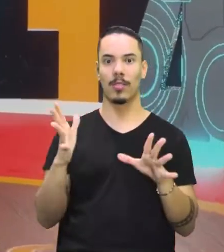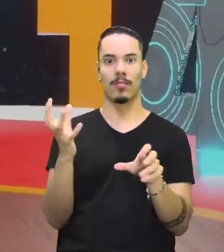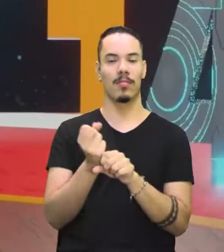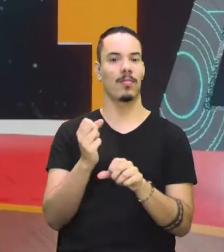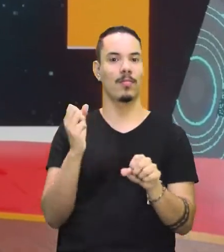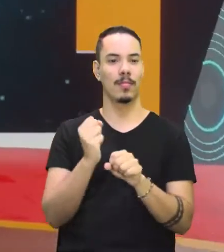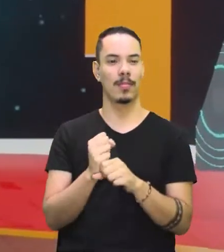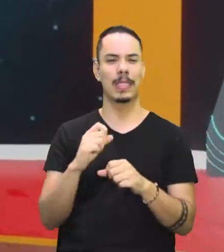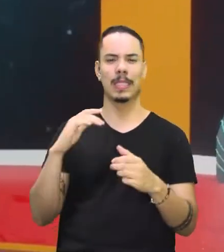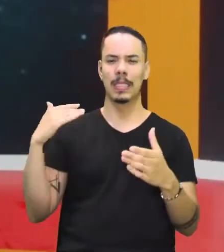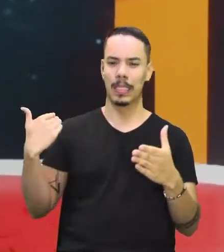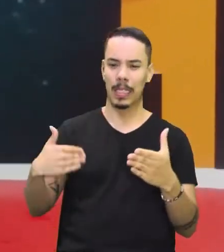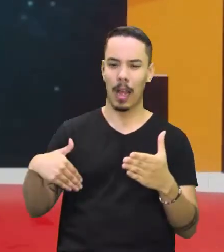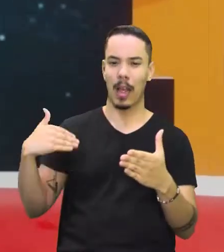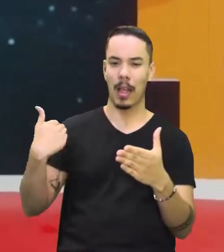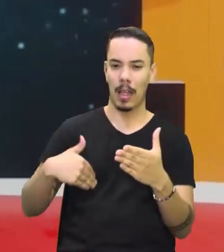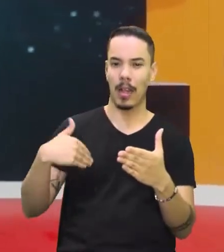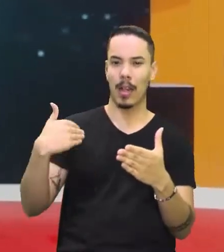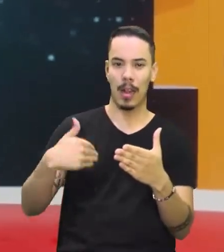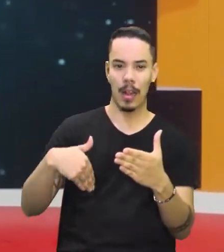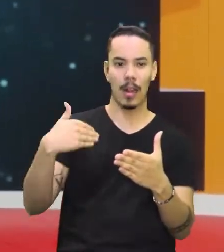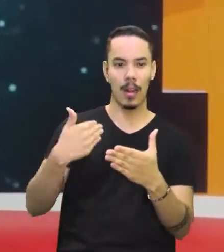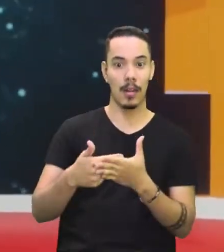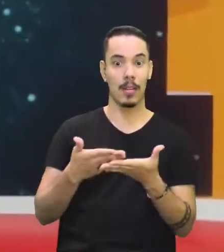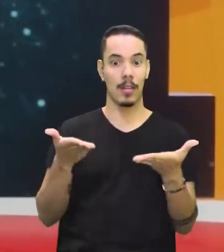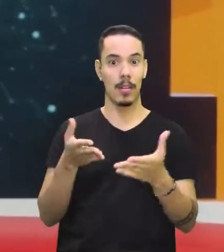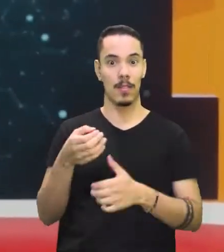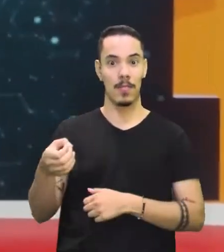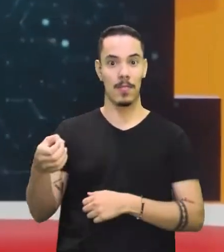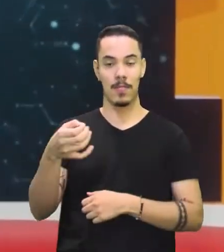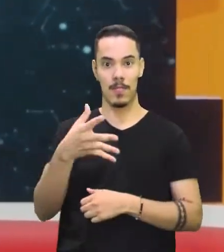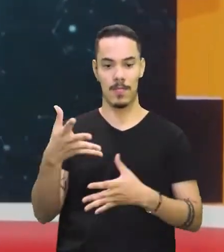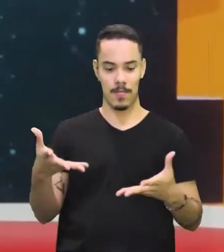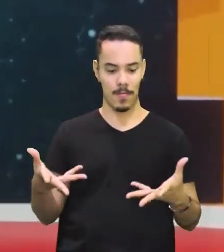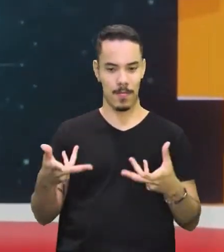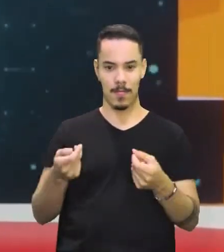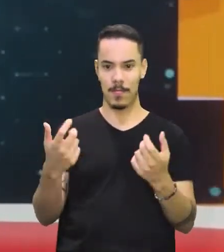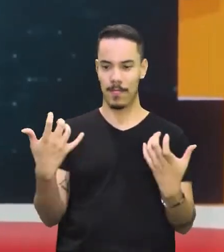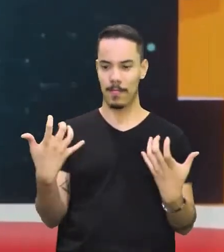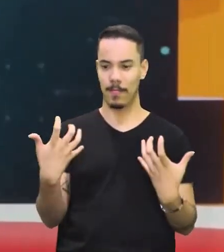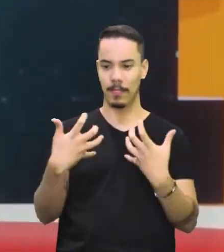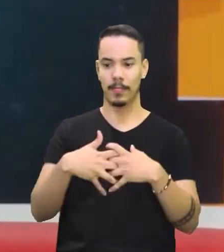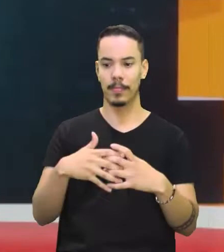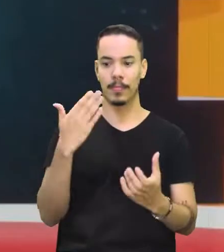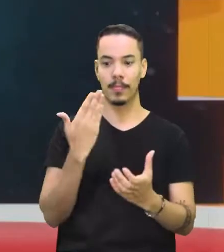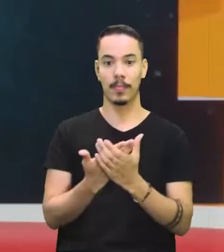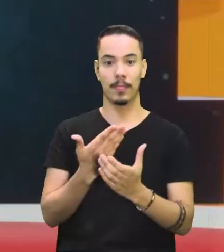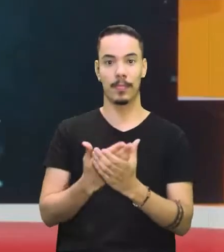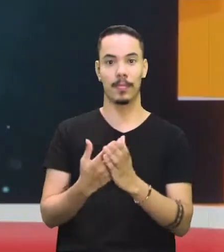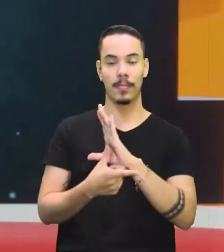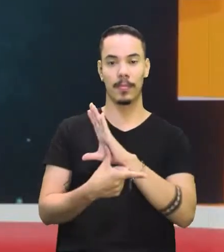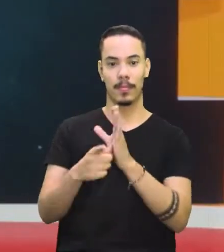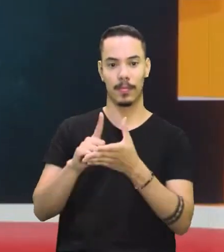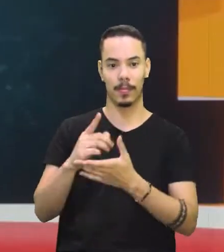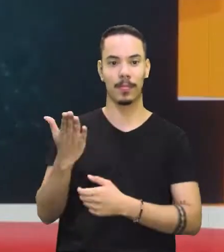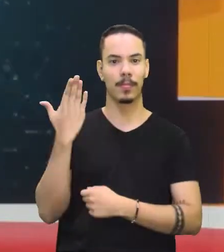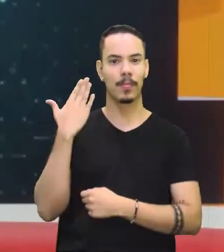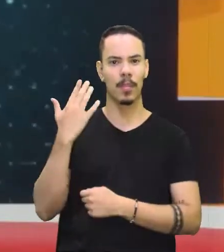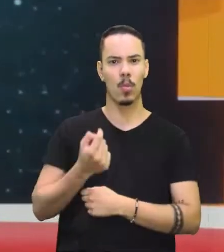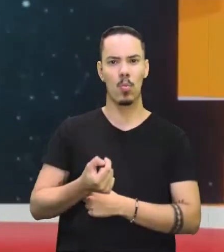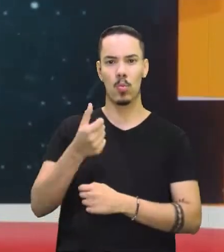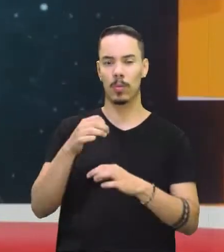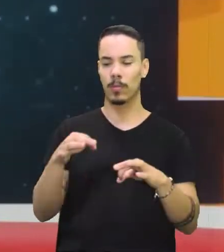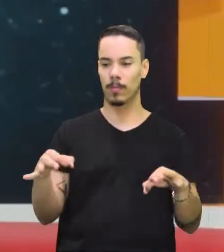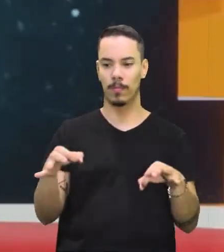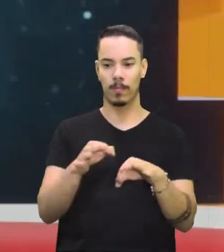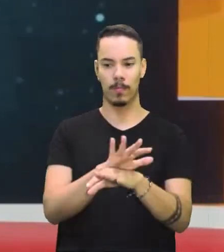de muito tempo, as nossas habilidades estão se completando. E na última aula, praticamente nós finalizamos as